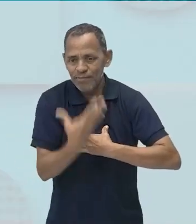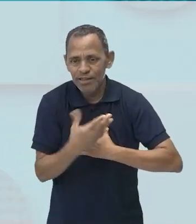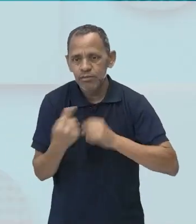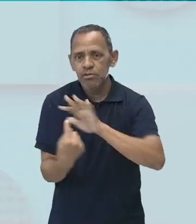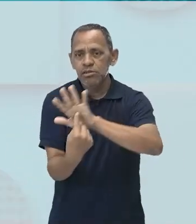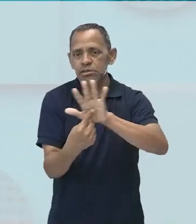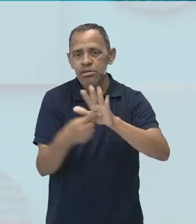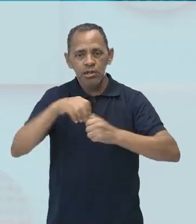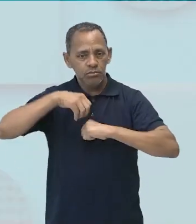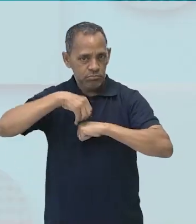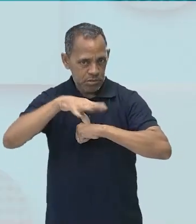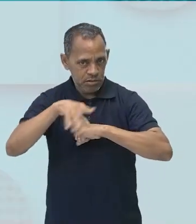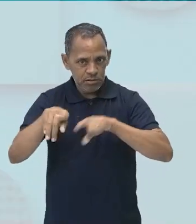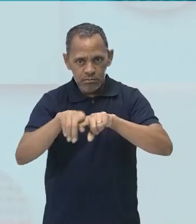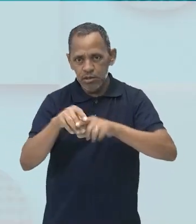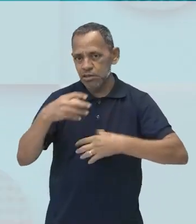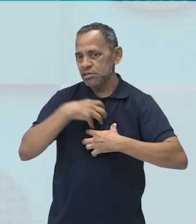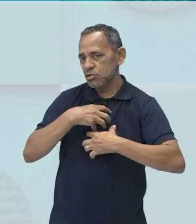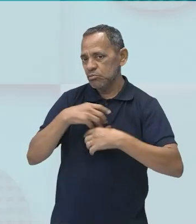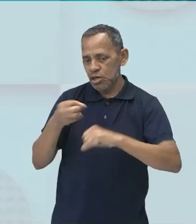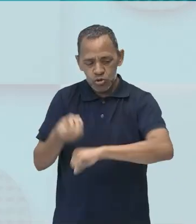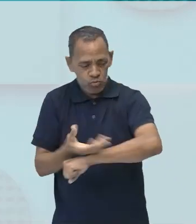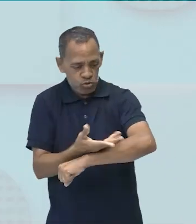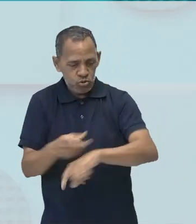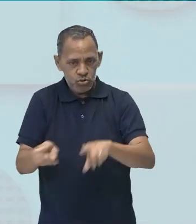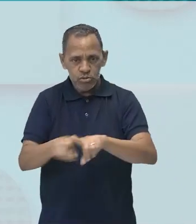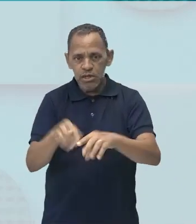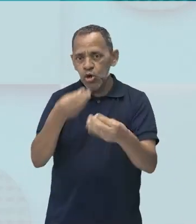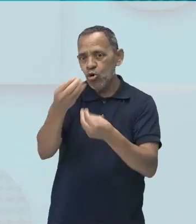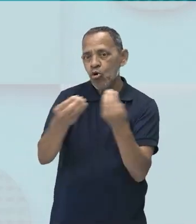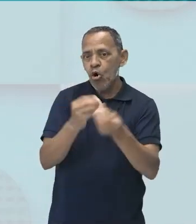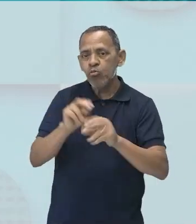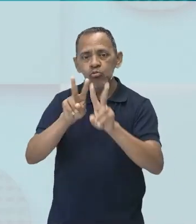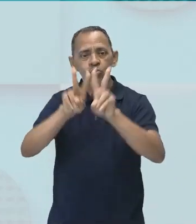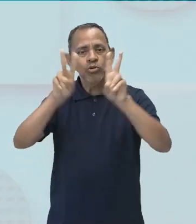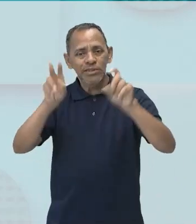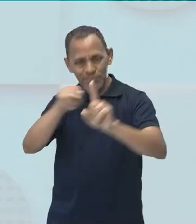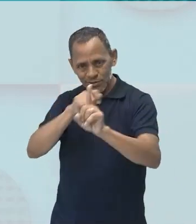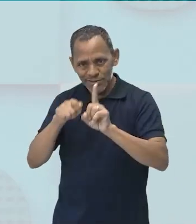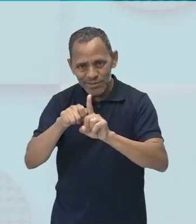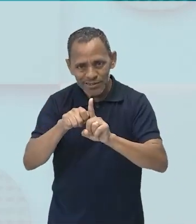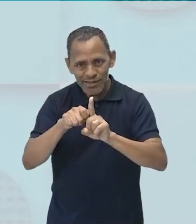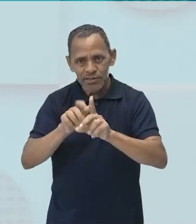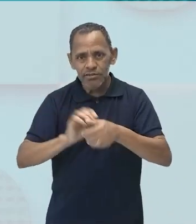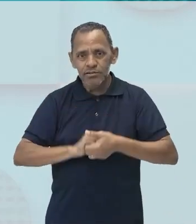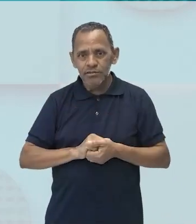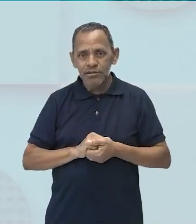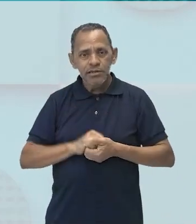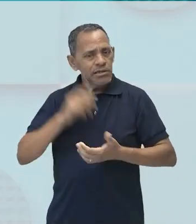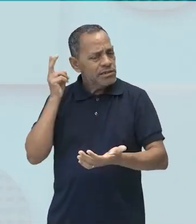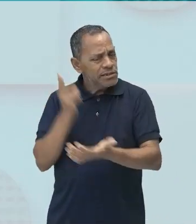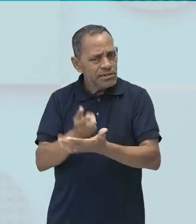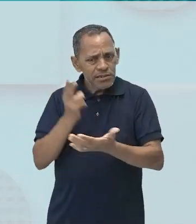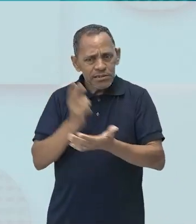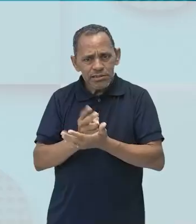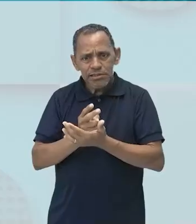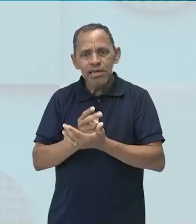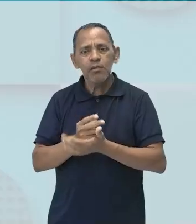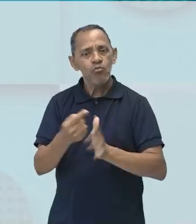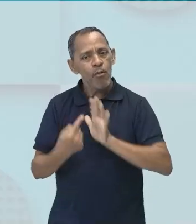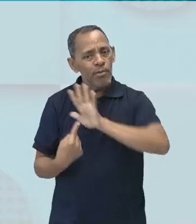de transmitir os sentimentos, transmitir a questão social que foi sempre pautada